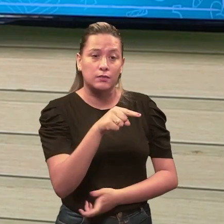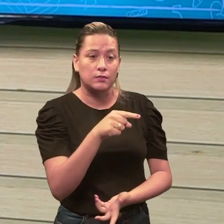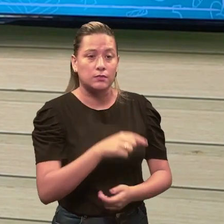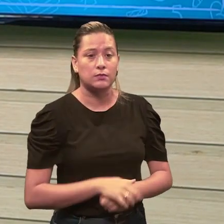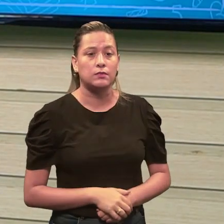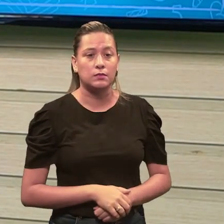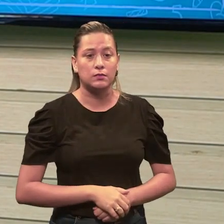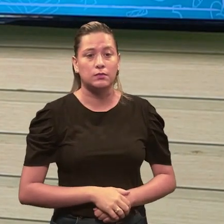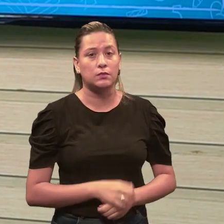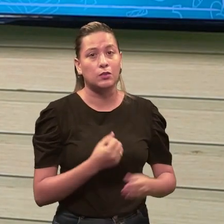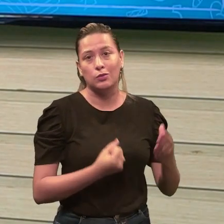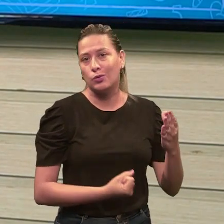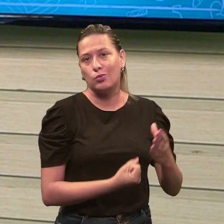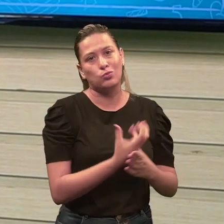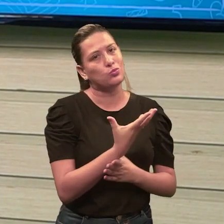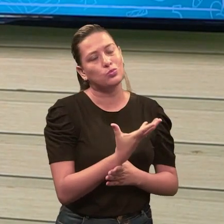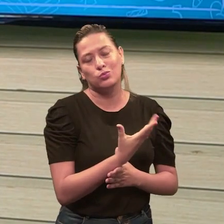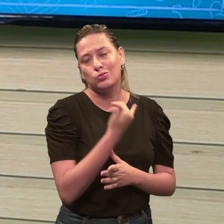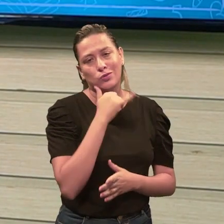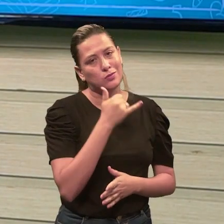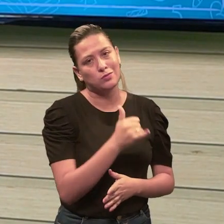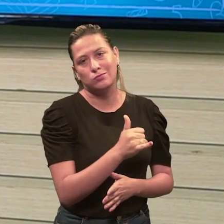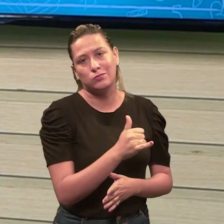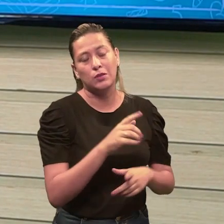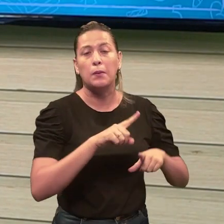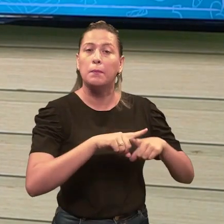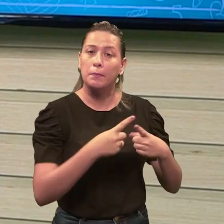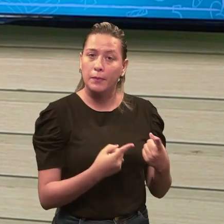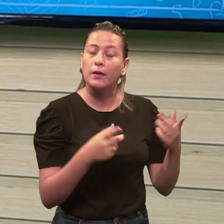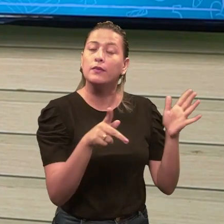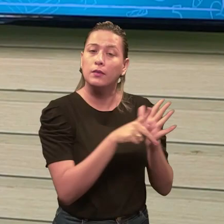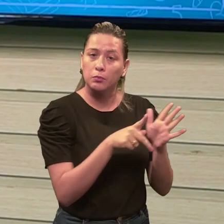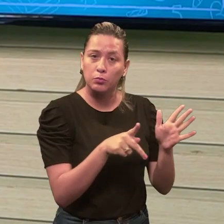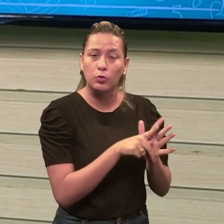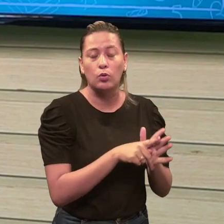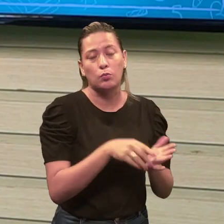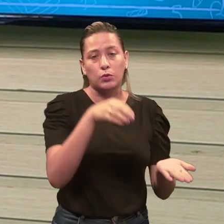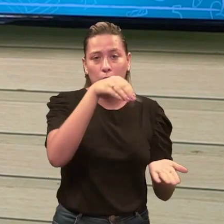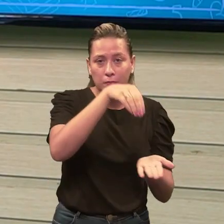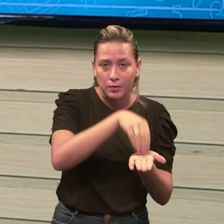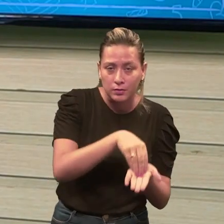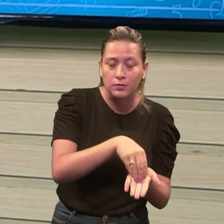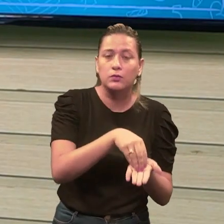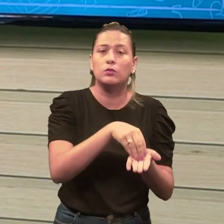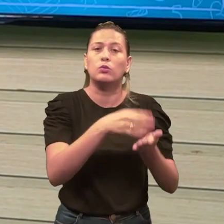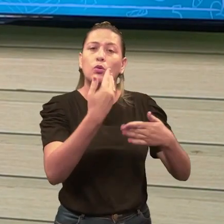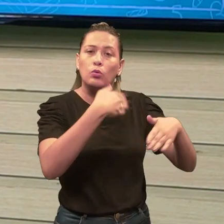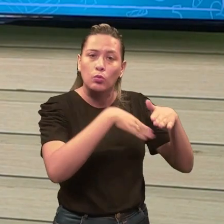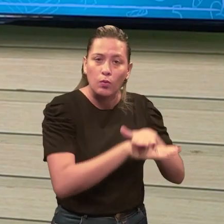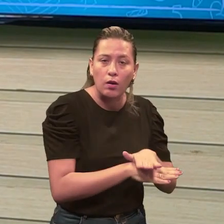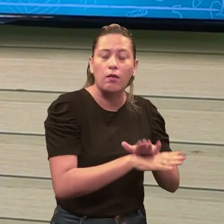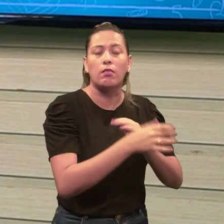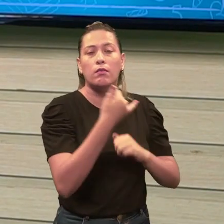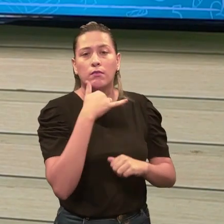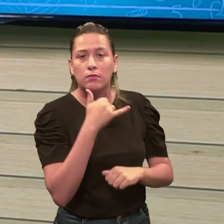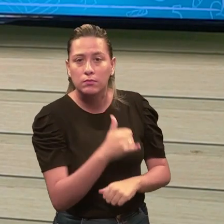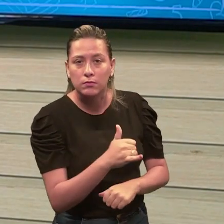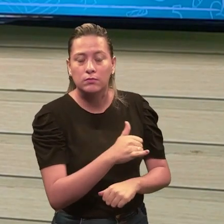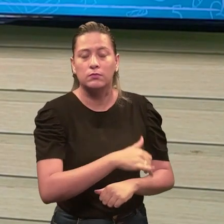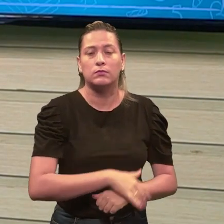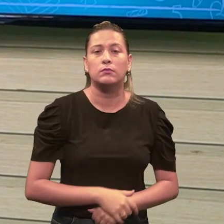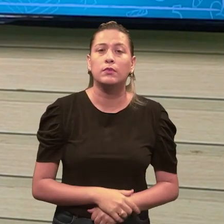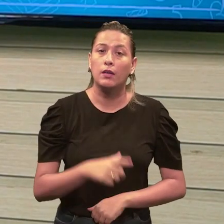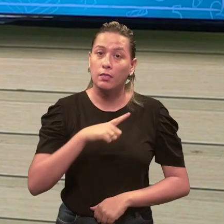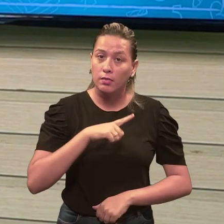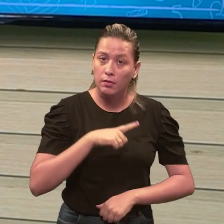geram energia elétrica, né? Mas eles fazem parte. Vocês viram que o capacitor, ele armazena energia,